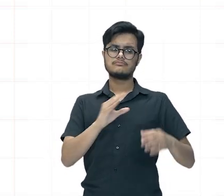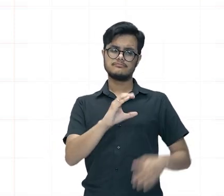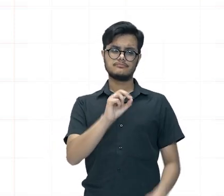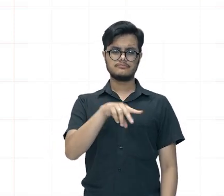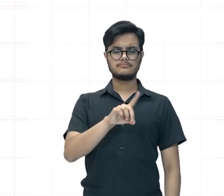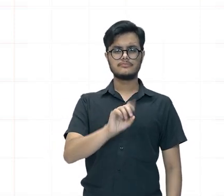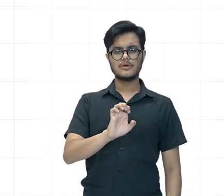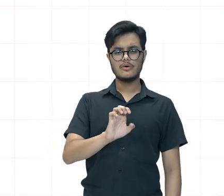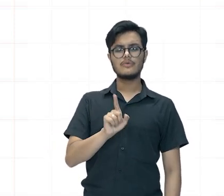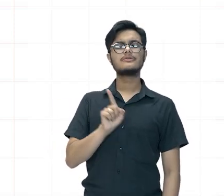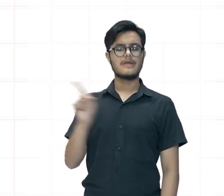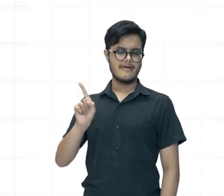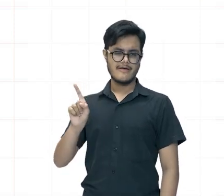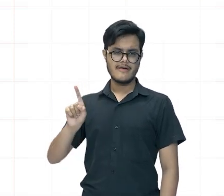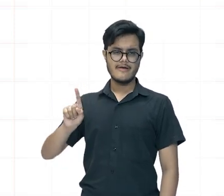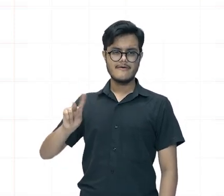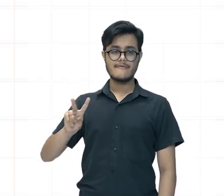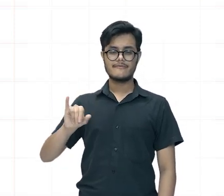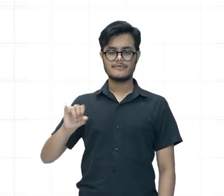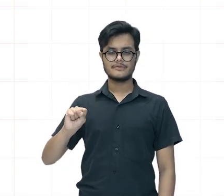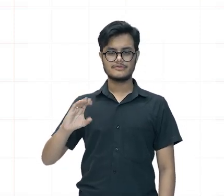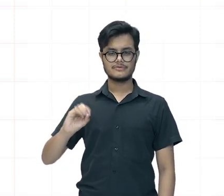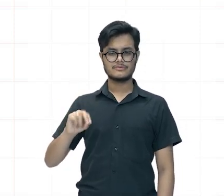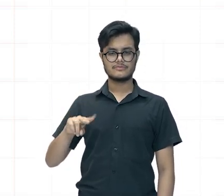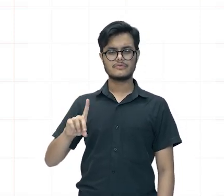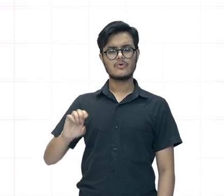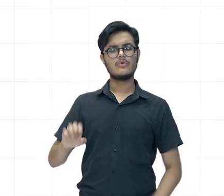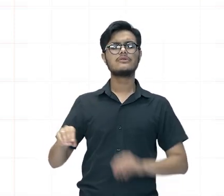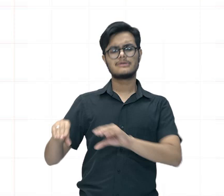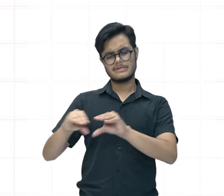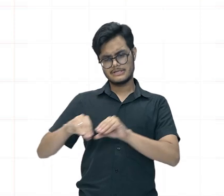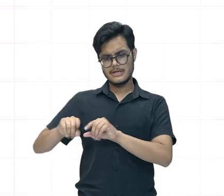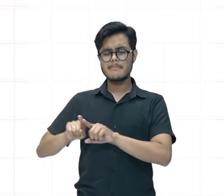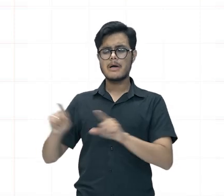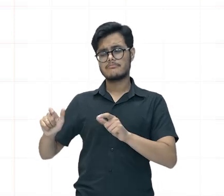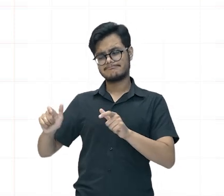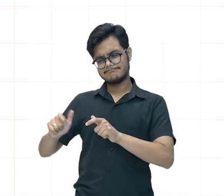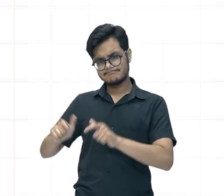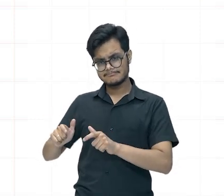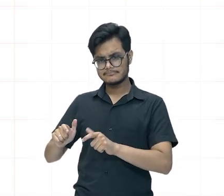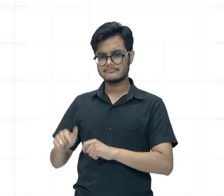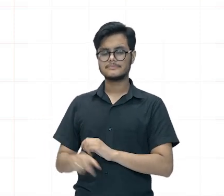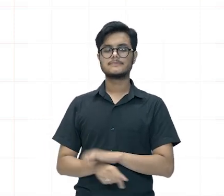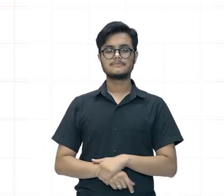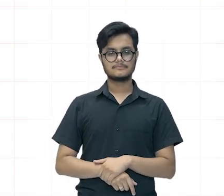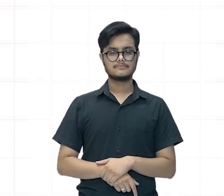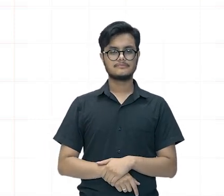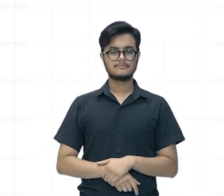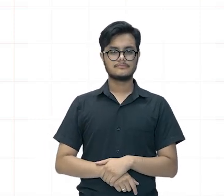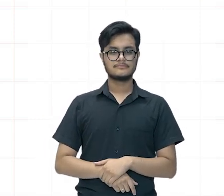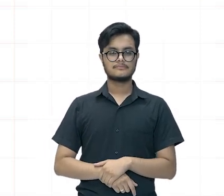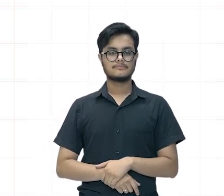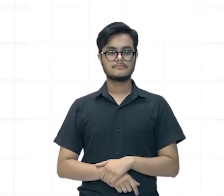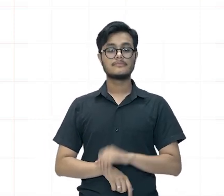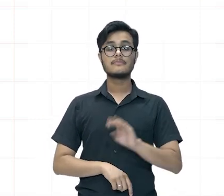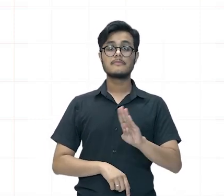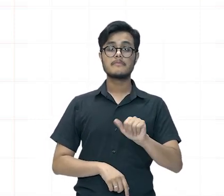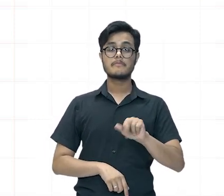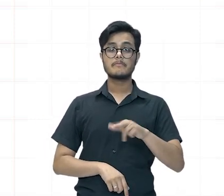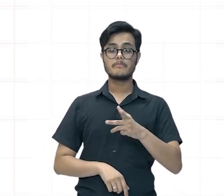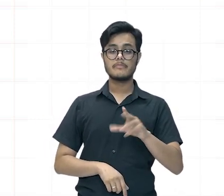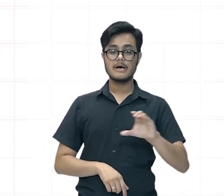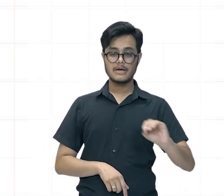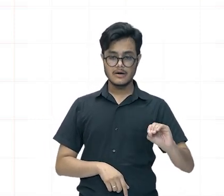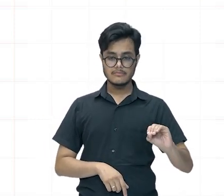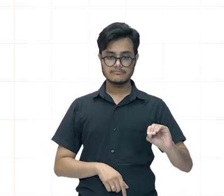os substituíram. Também possuíam terras, mas em proporções menores do tamanho de vilas. Temos, então, também aí